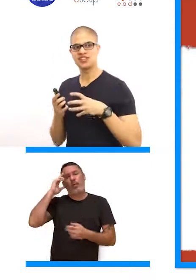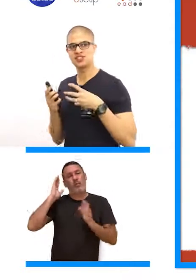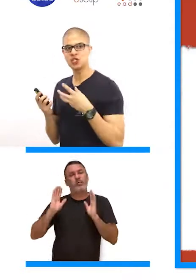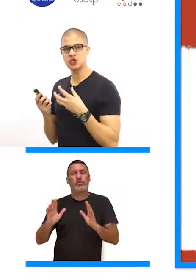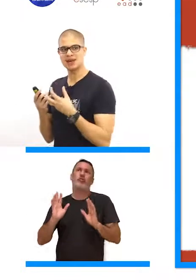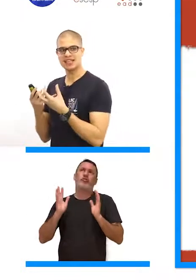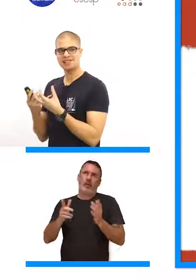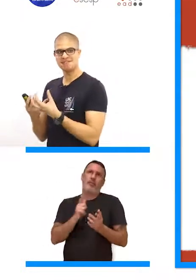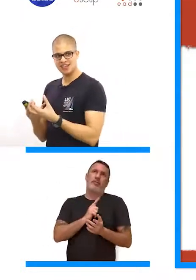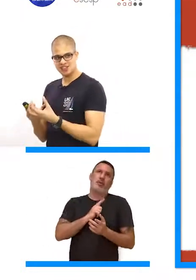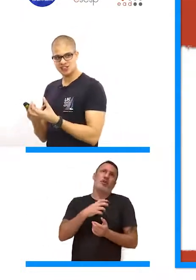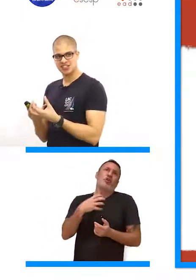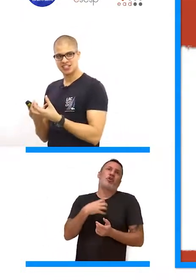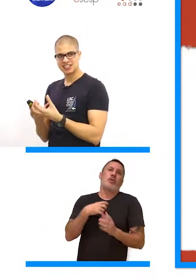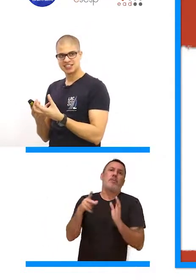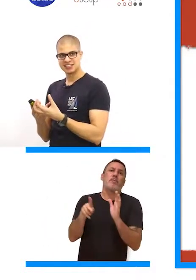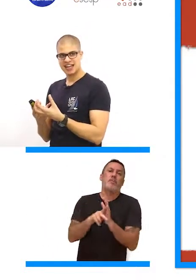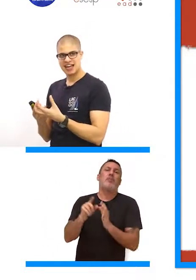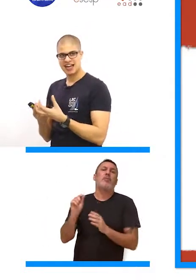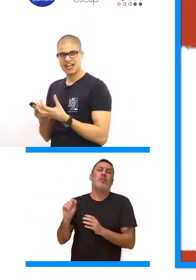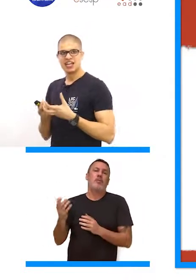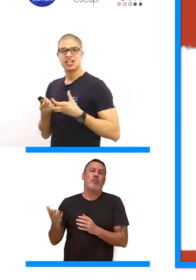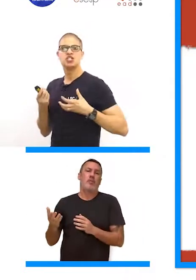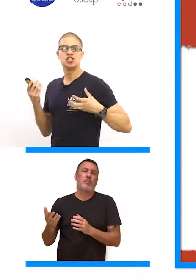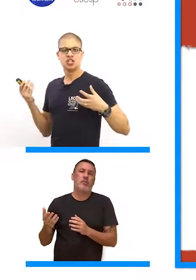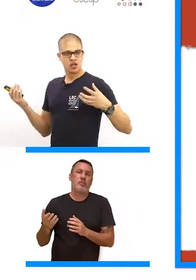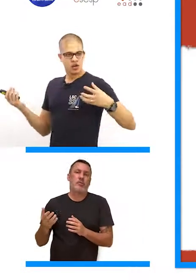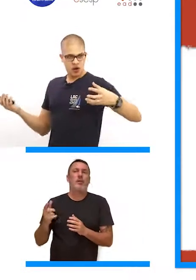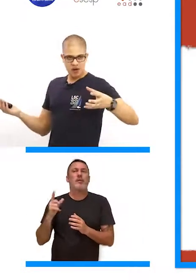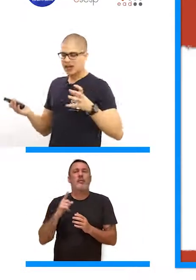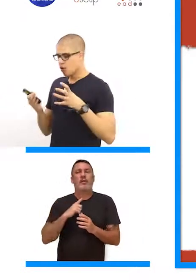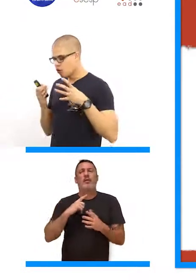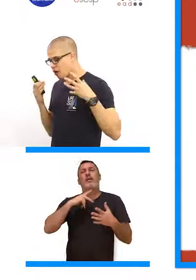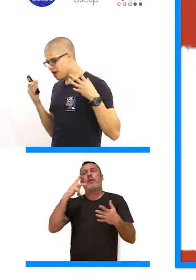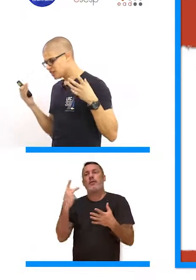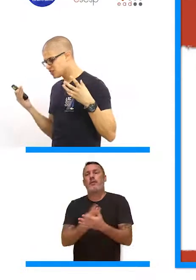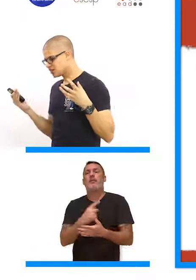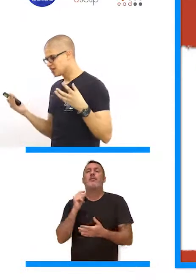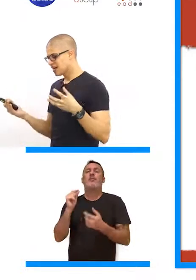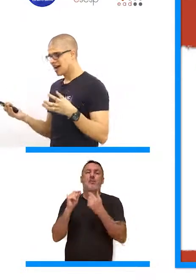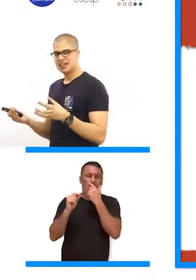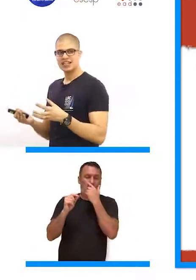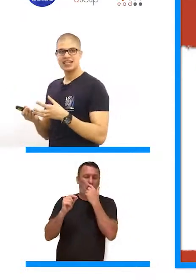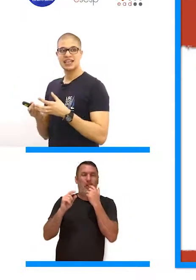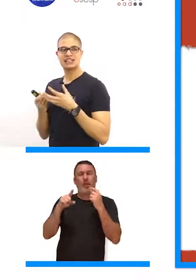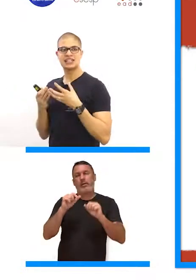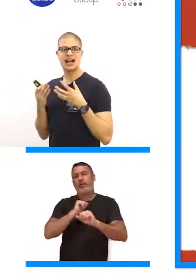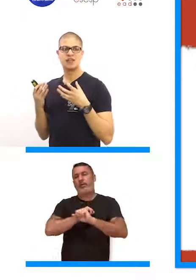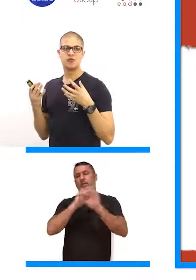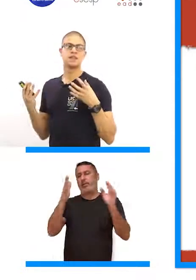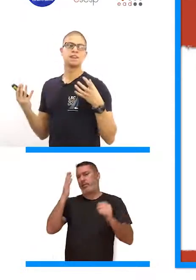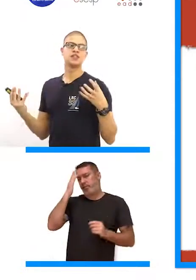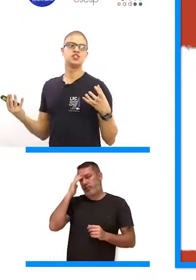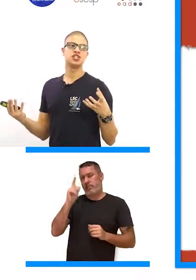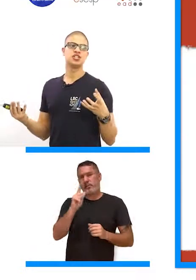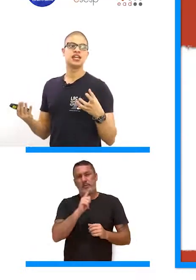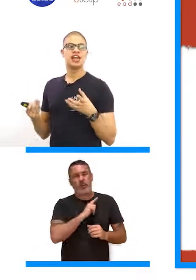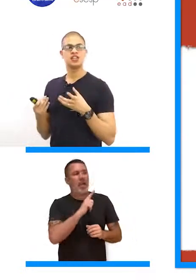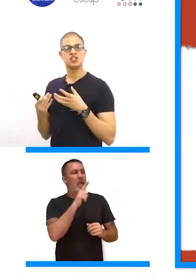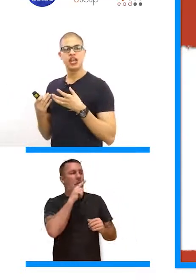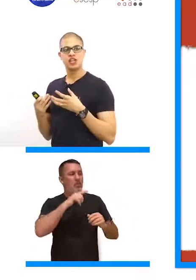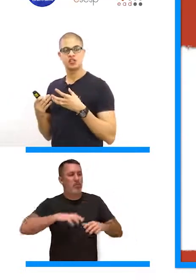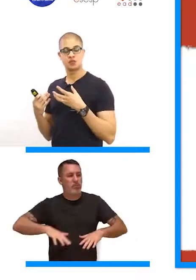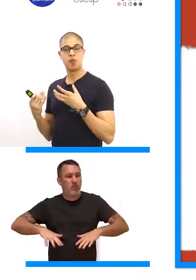Naturalmente, já existe uma tendência, tá, da ocorrência ali, claro,